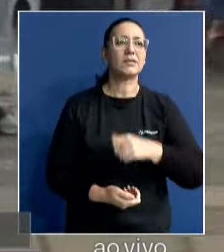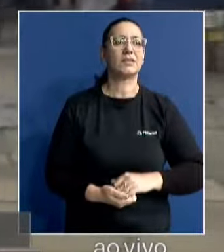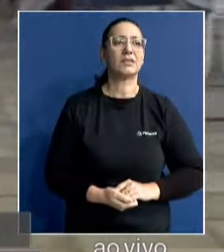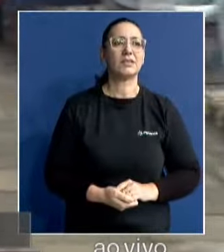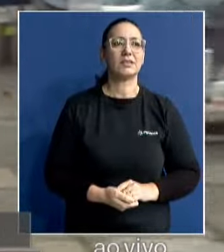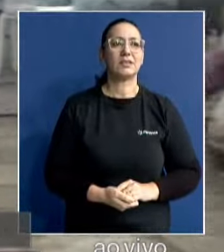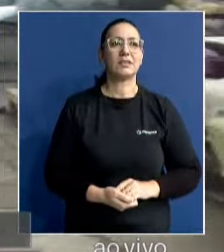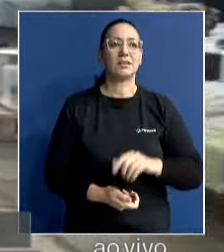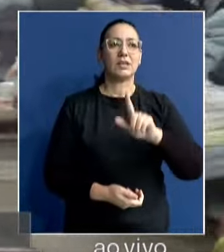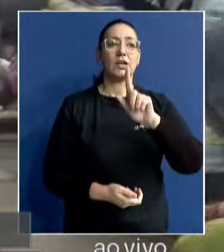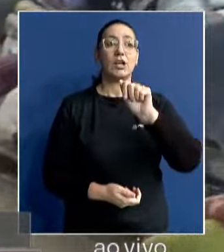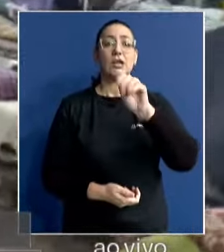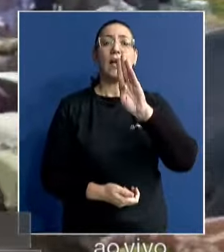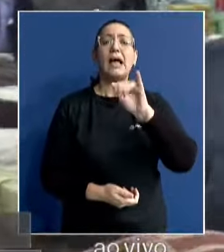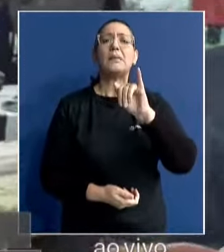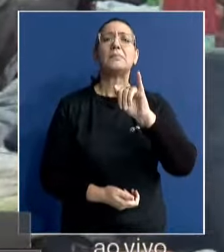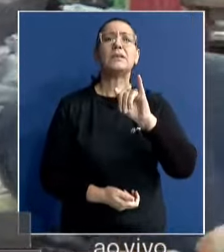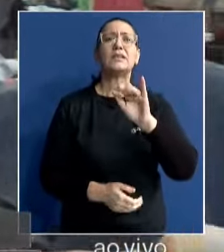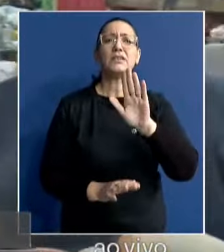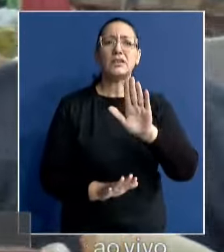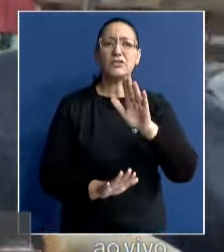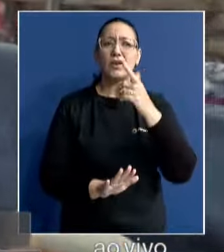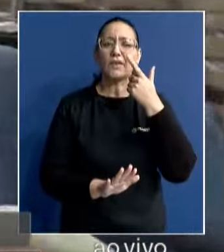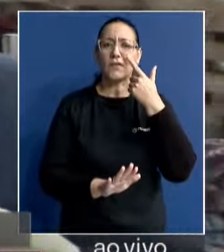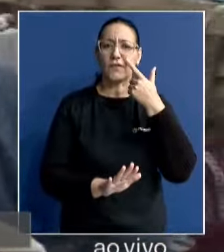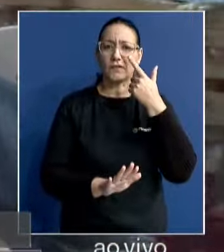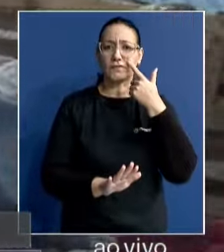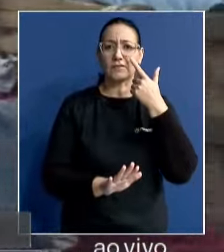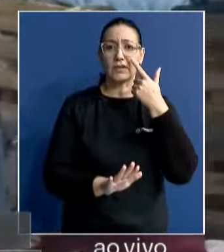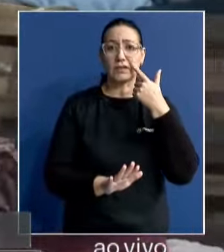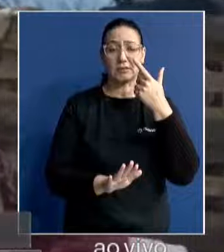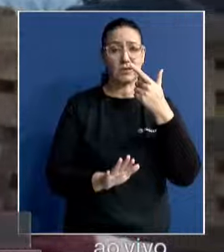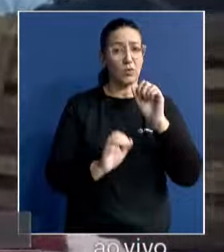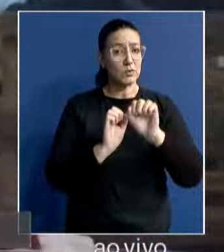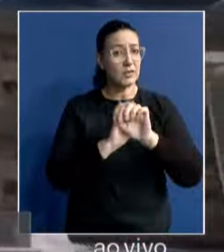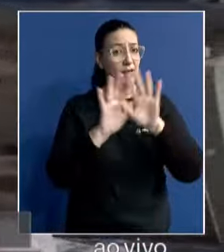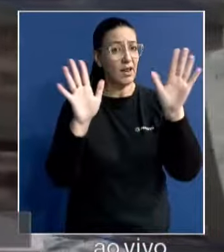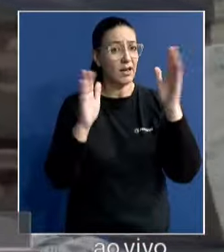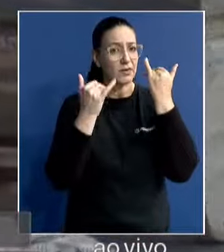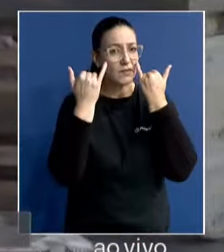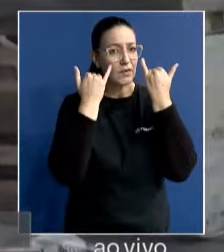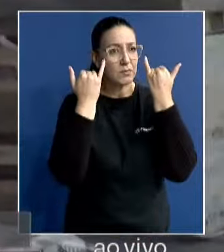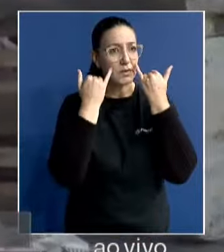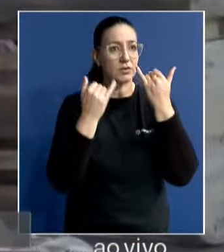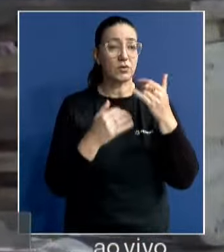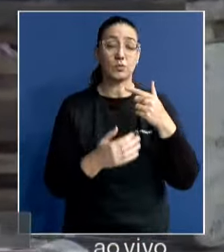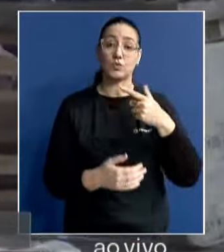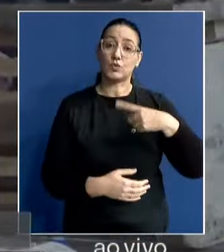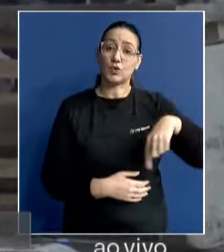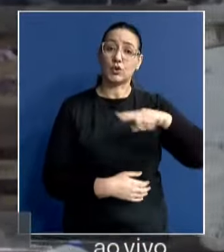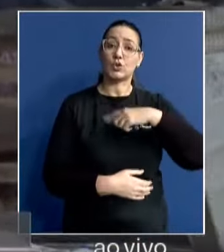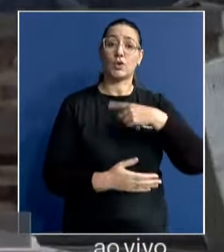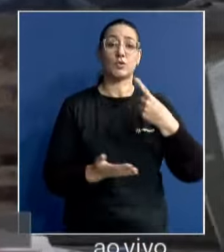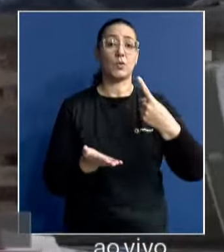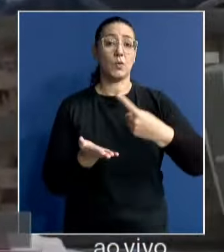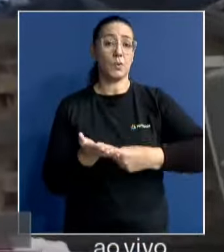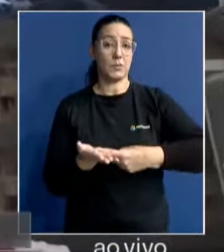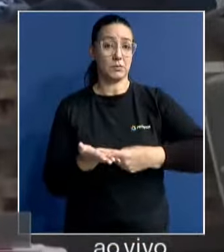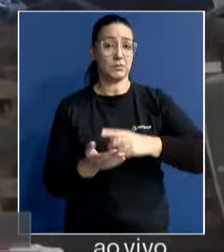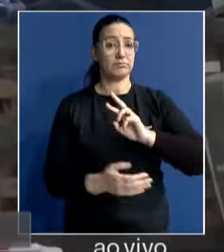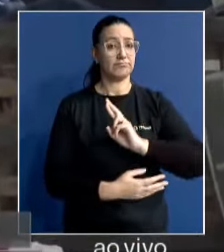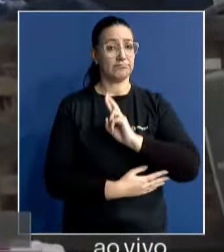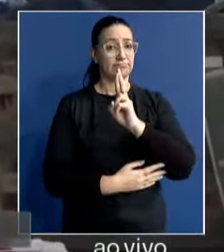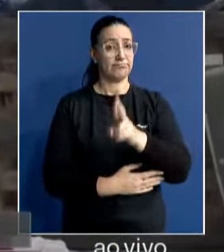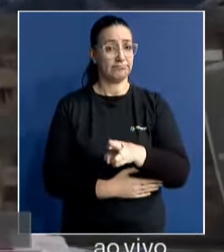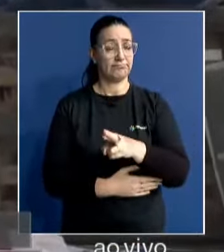Gabi Dias. Oi, Mata, pode falar. Deixa eu colocar uma coisa muito clara aqui. O nosso compromisso, representando esse grupo